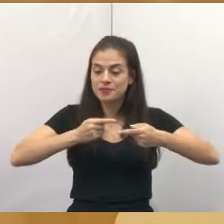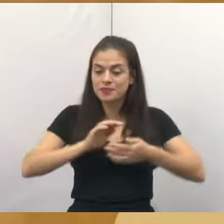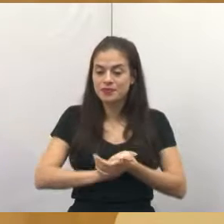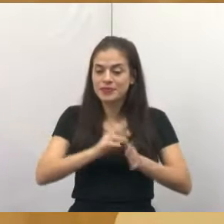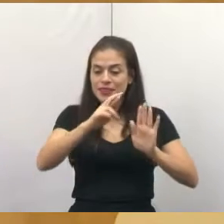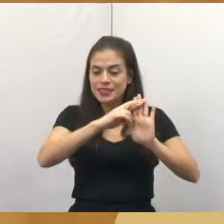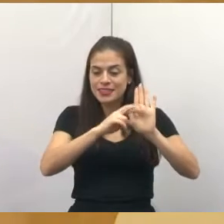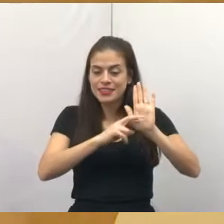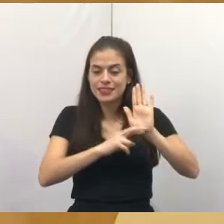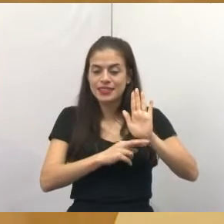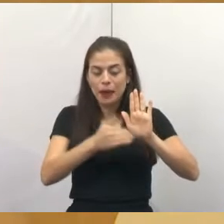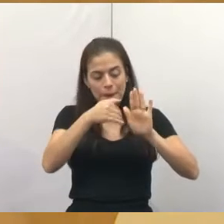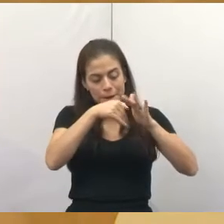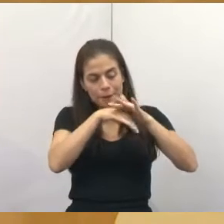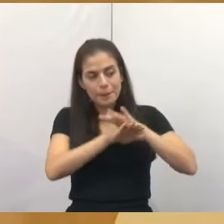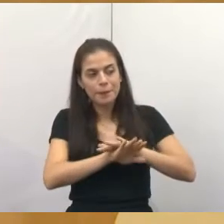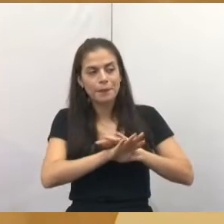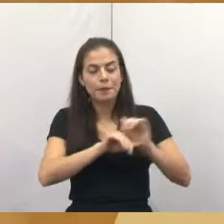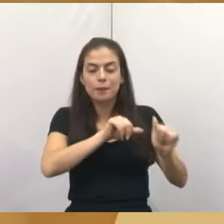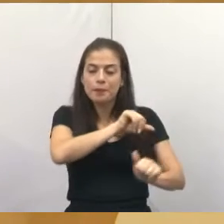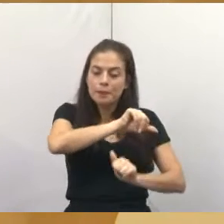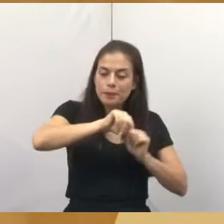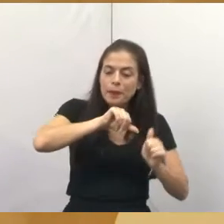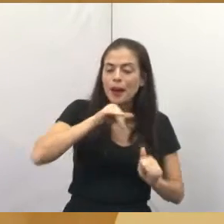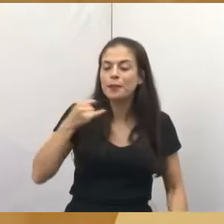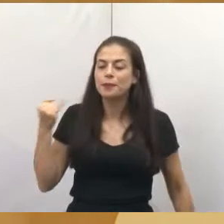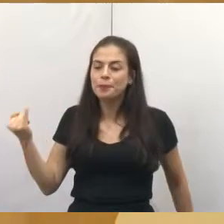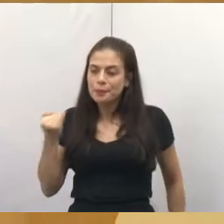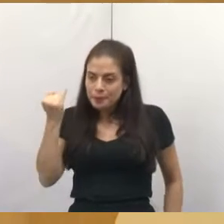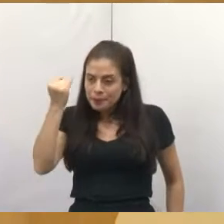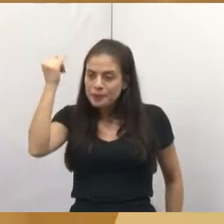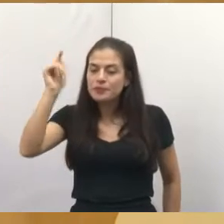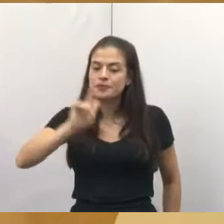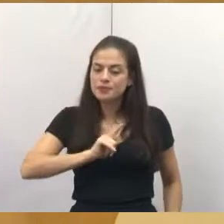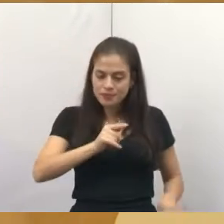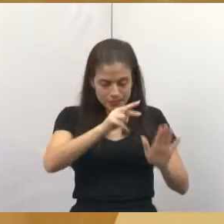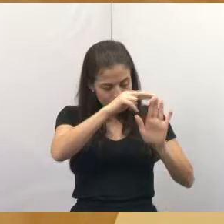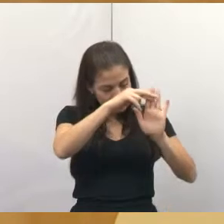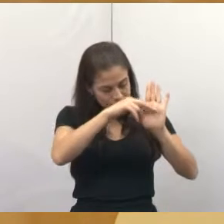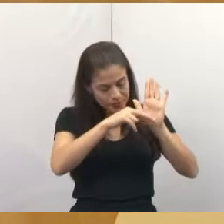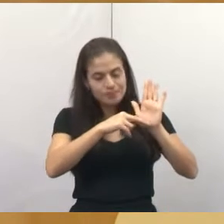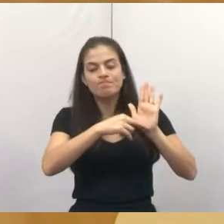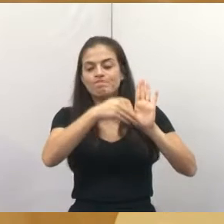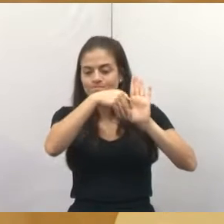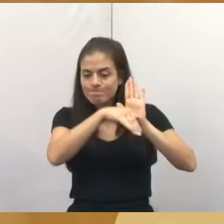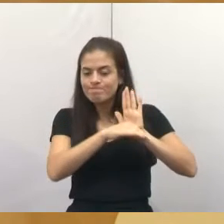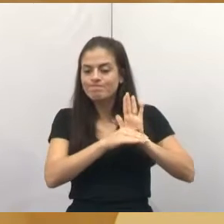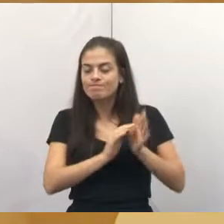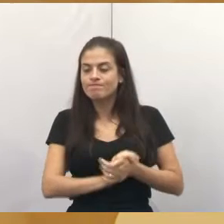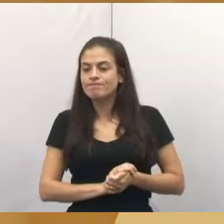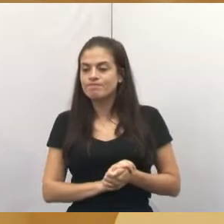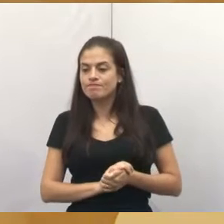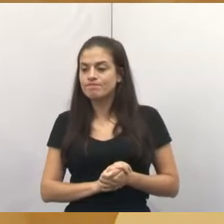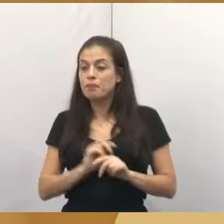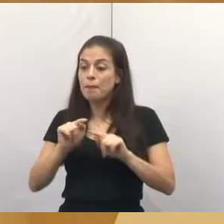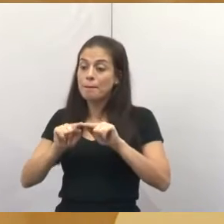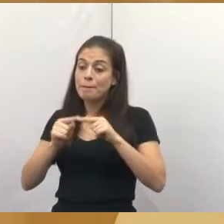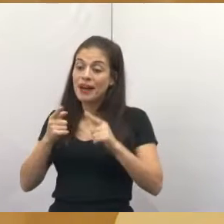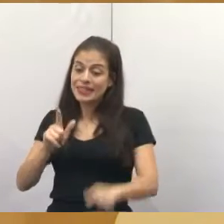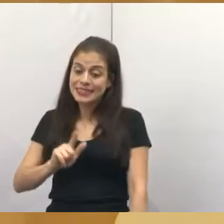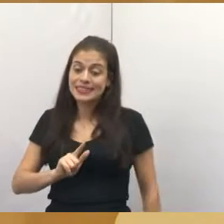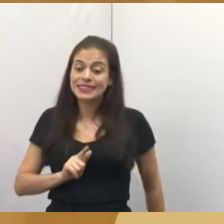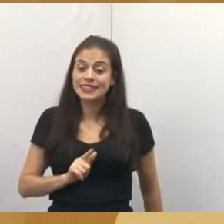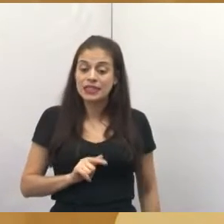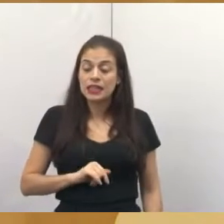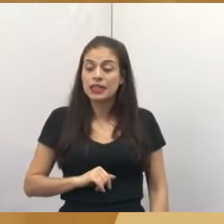regimento interno, várias mudanças importantes que estão havendo dentro do regimento interno, porém tem um tal de